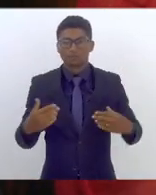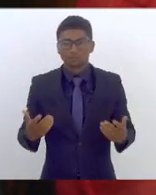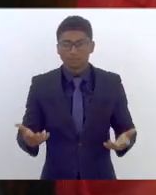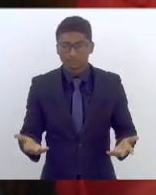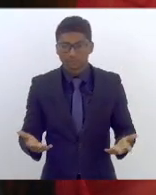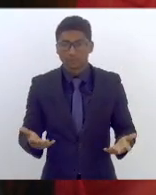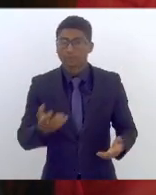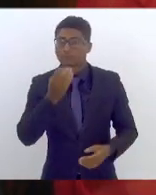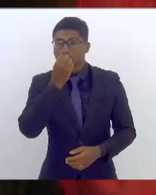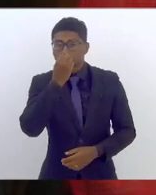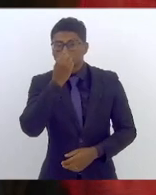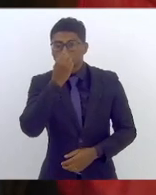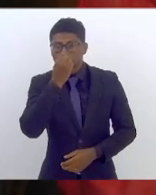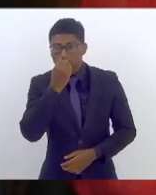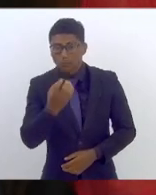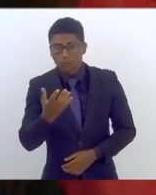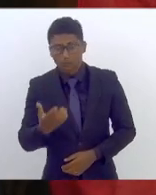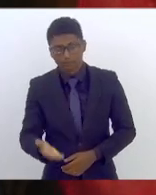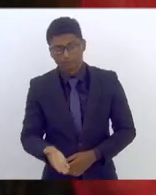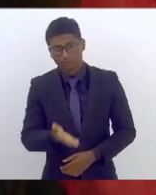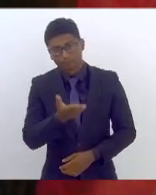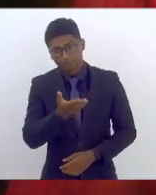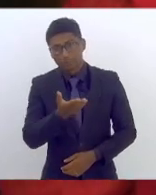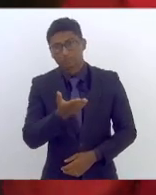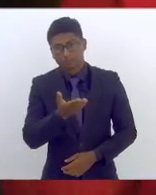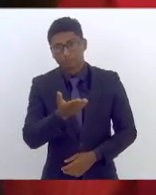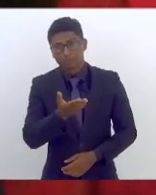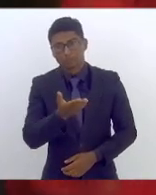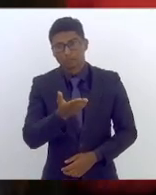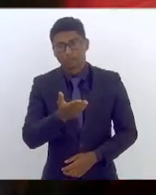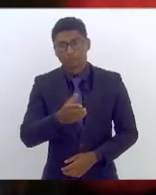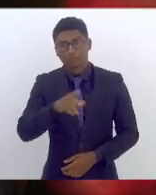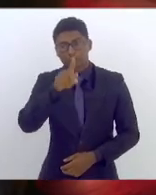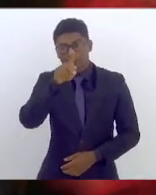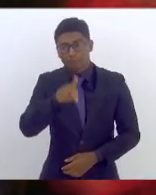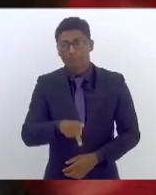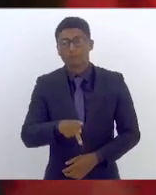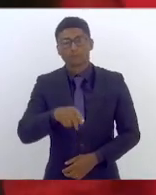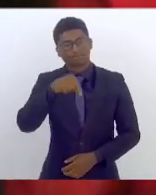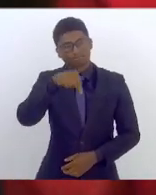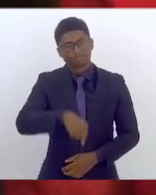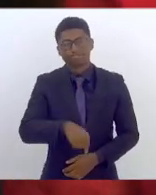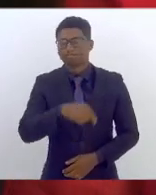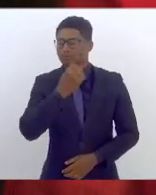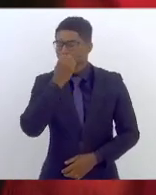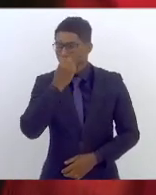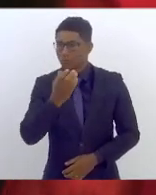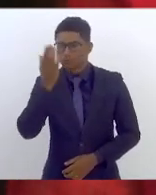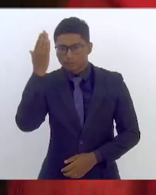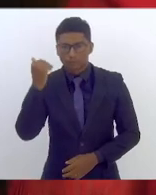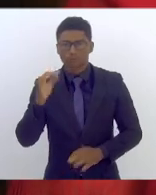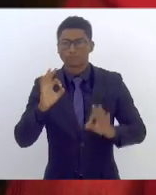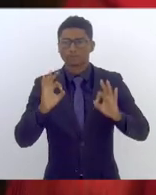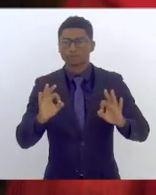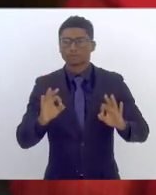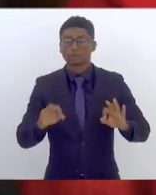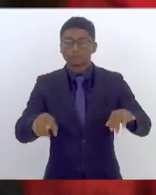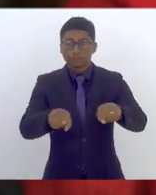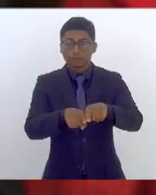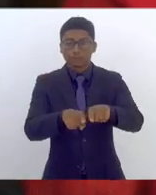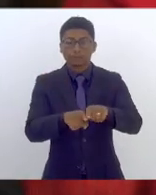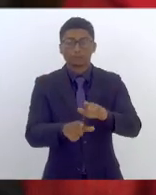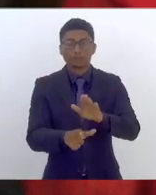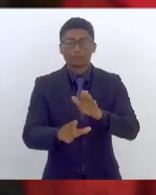acaso foi muito bom que que vossa excelência tem estado à frente de nós tenho certeza como da mesma forma que falei aqui